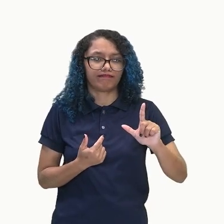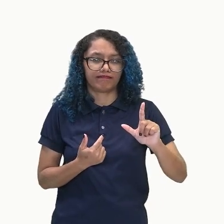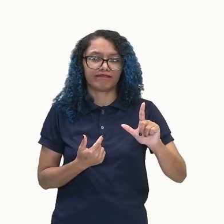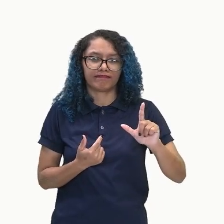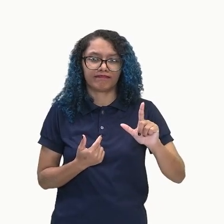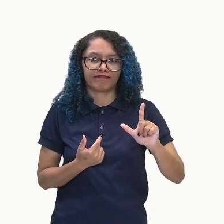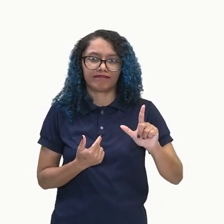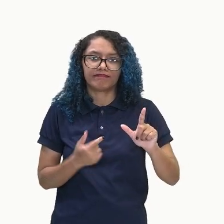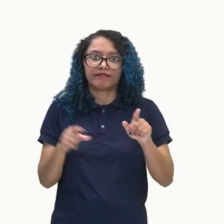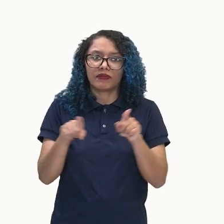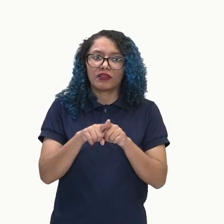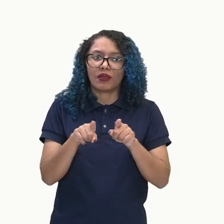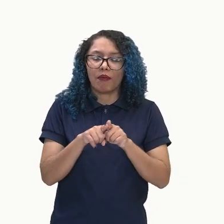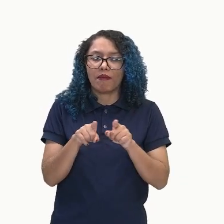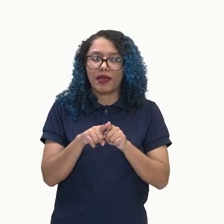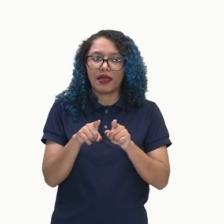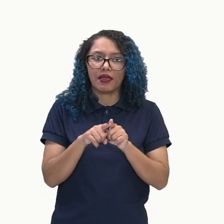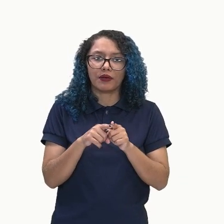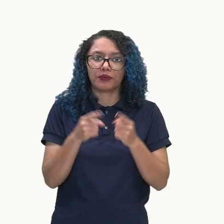1